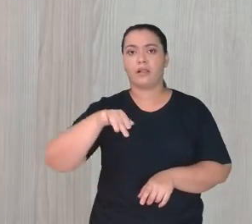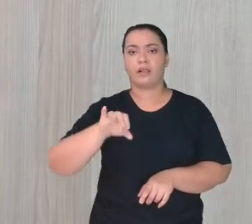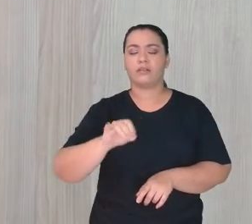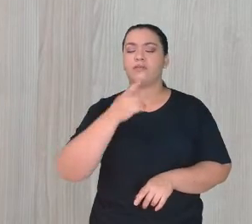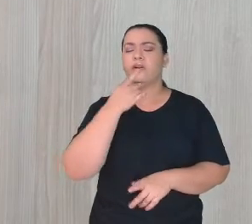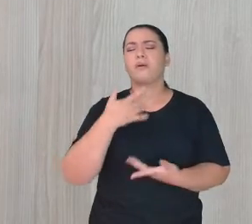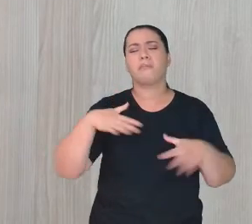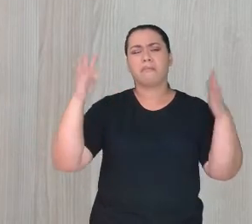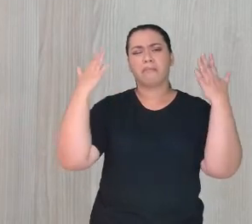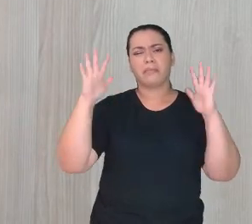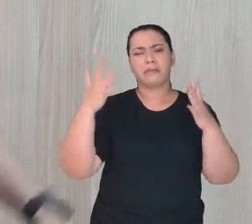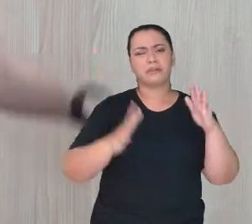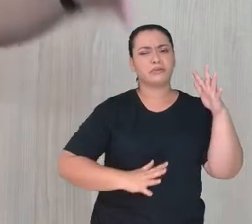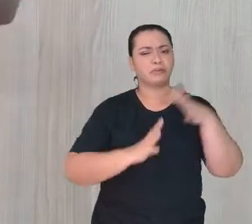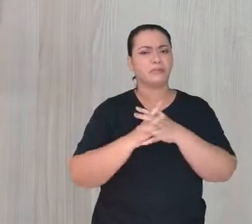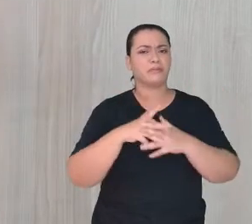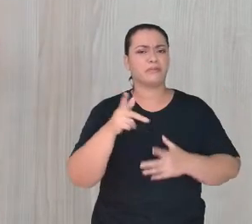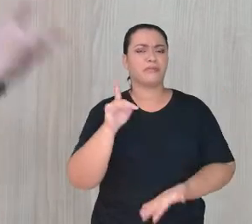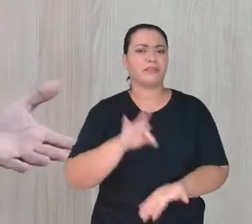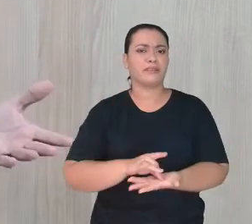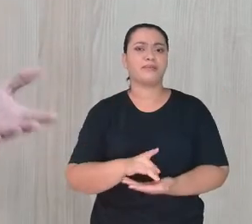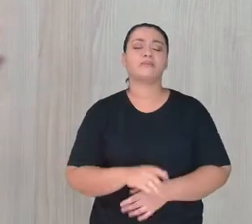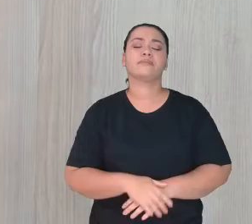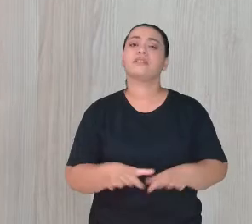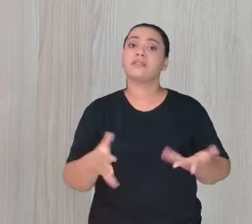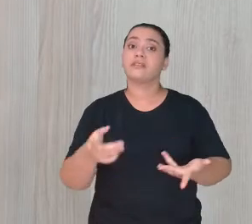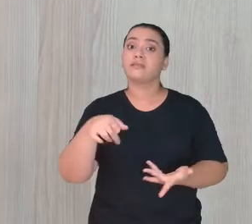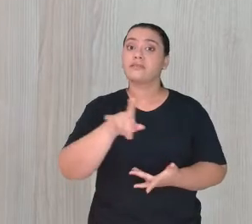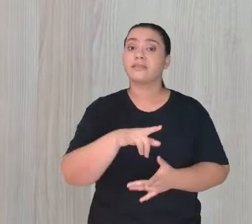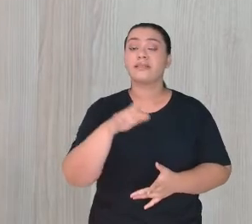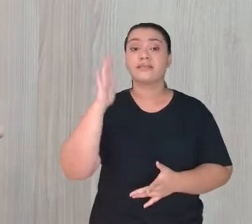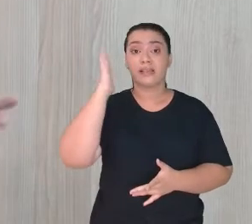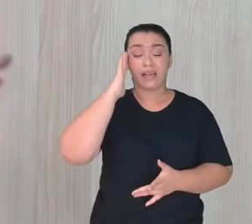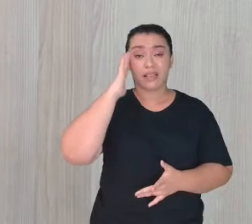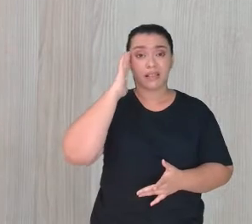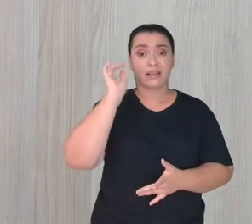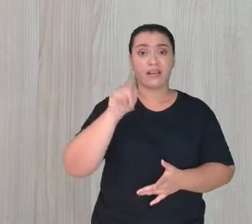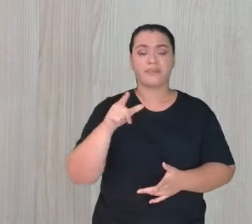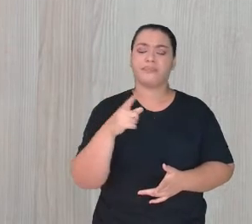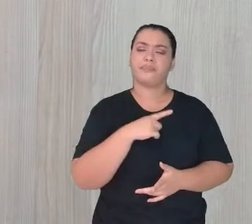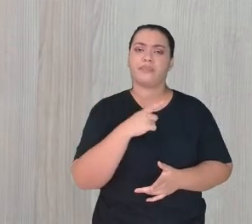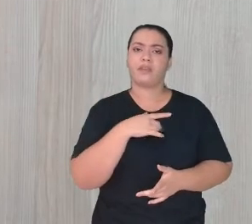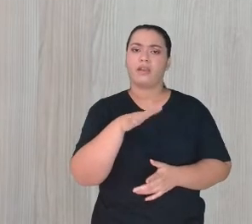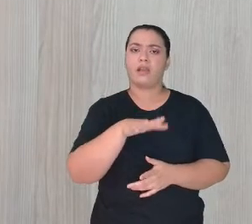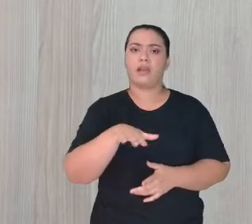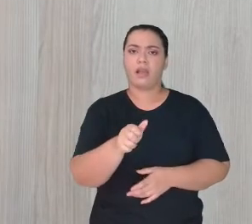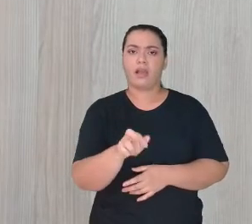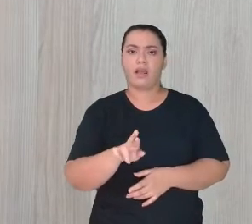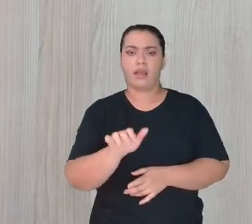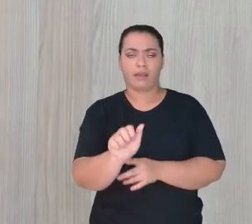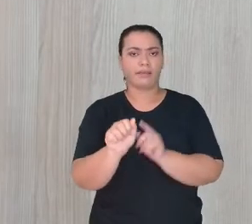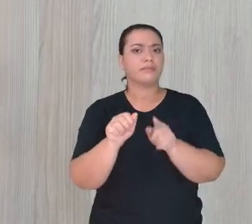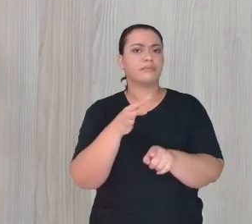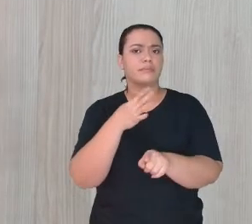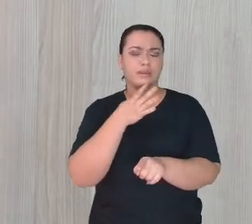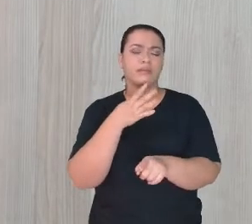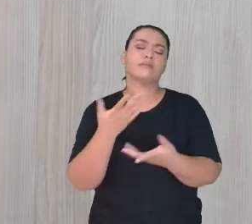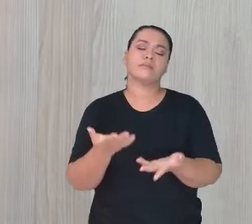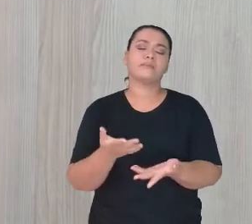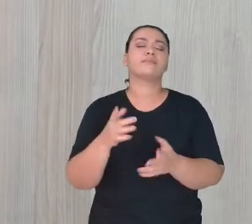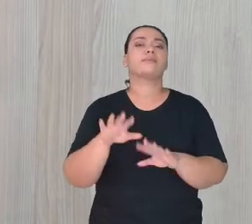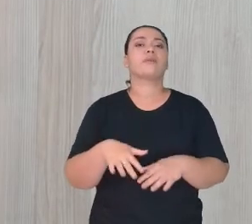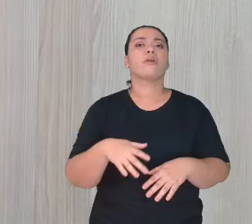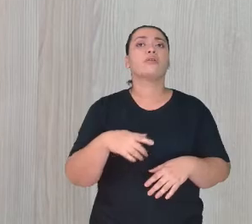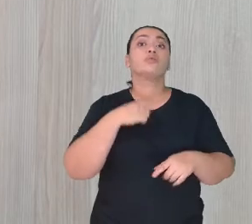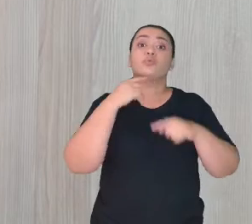parabéns pela aula, top de verdade. Então entenderam aí, né, pessoal? Essa ideia aí da questão das áreas, certo? Qualquer